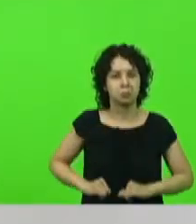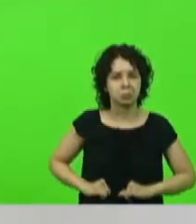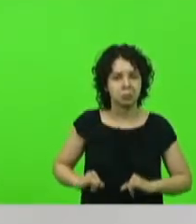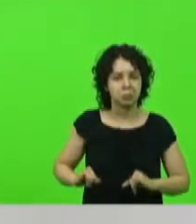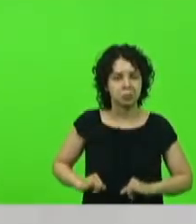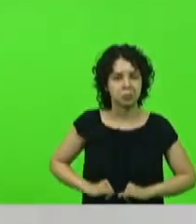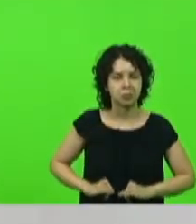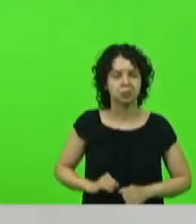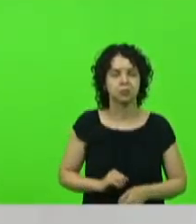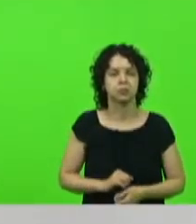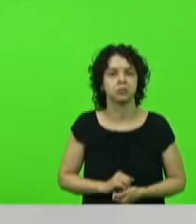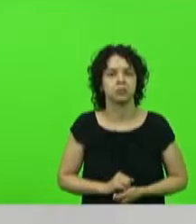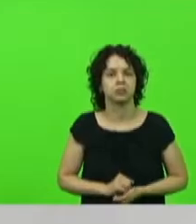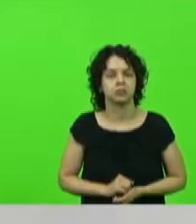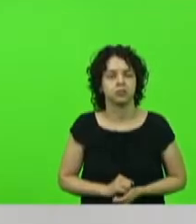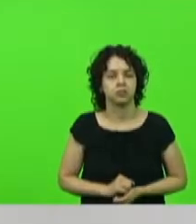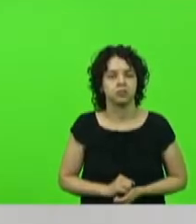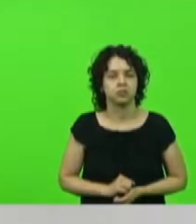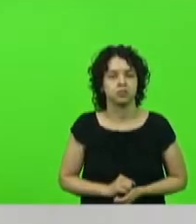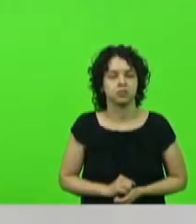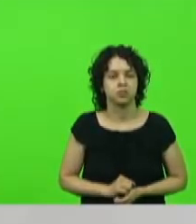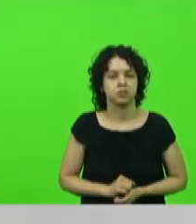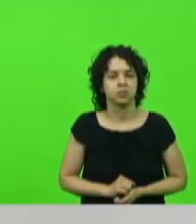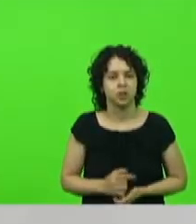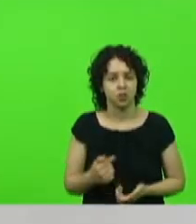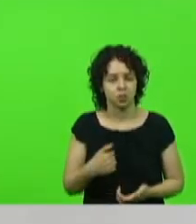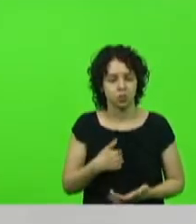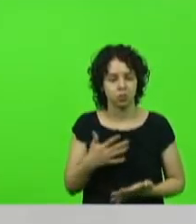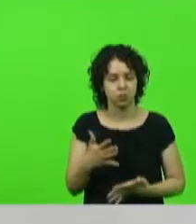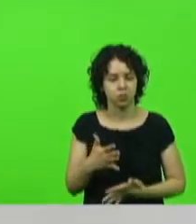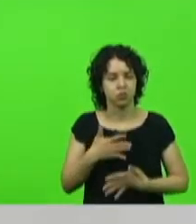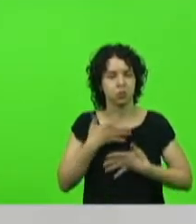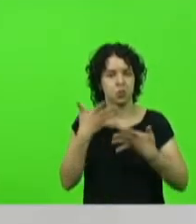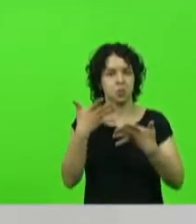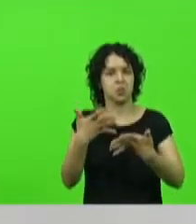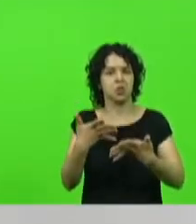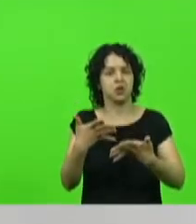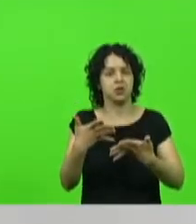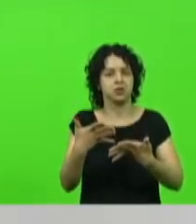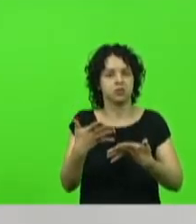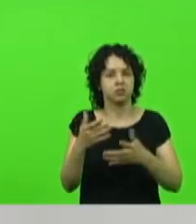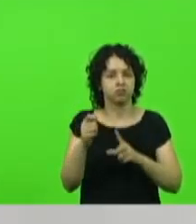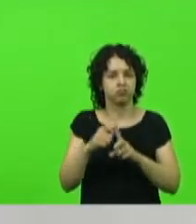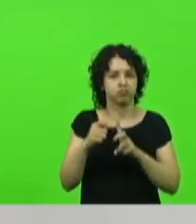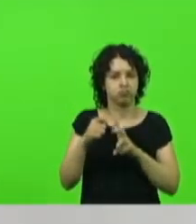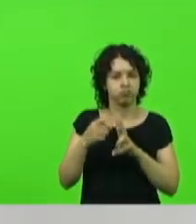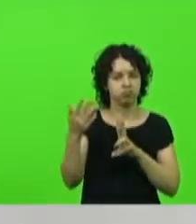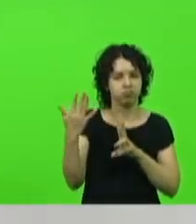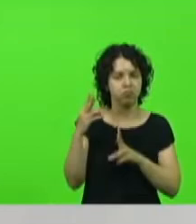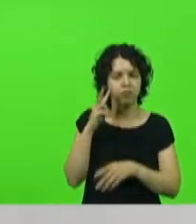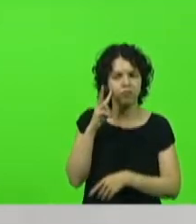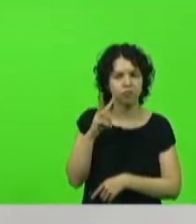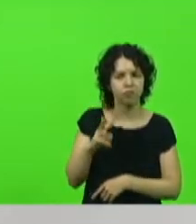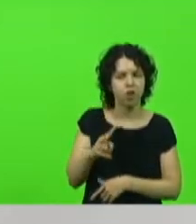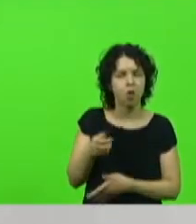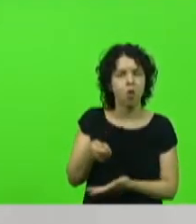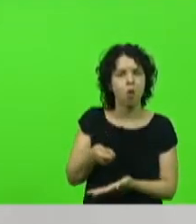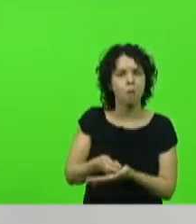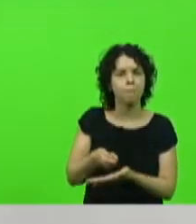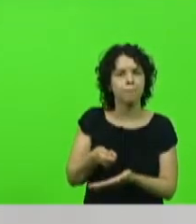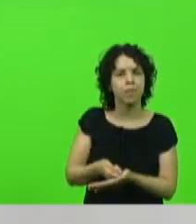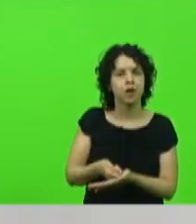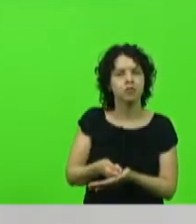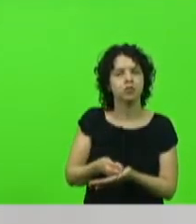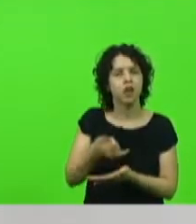Senhores, eu tive uma surpresa alguns meses atrás ao verificar aquilo que foi cobrado da nossa conta